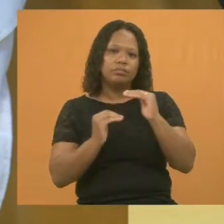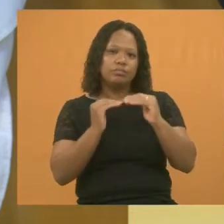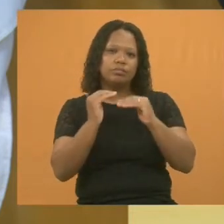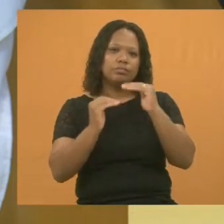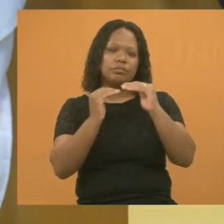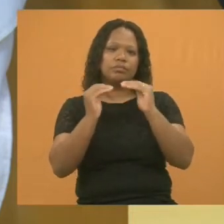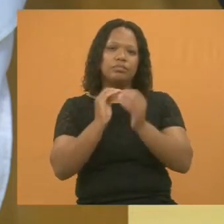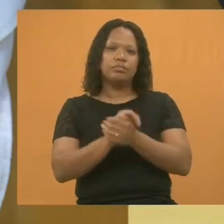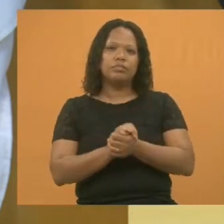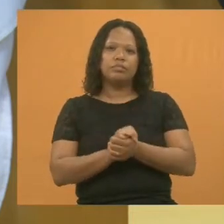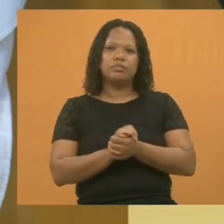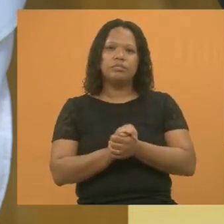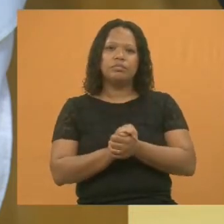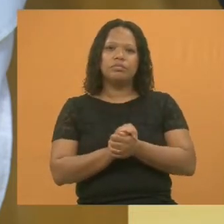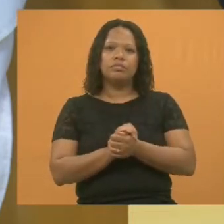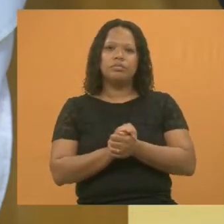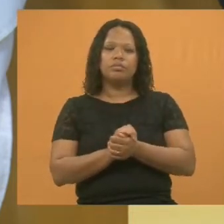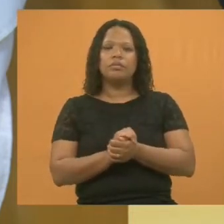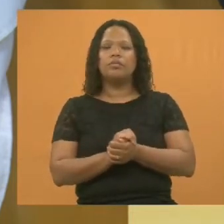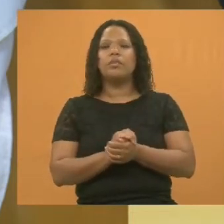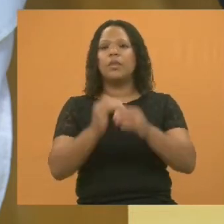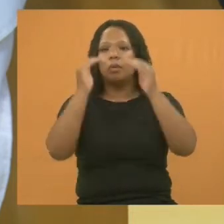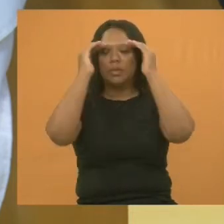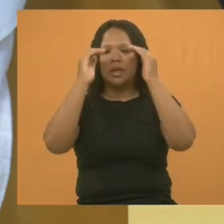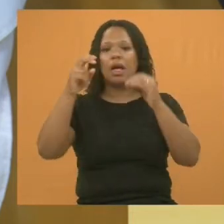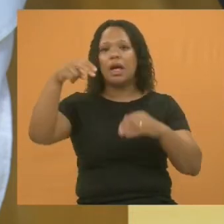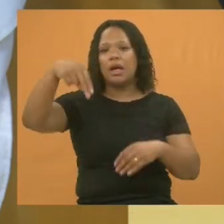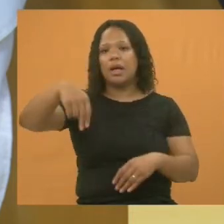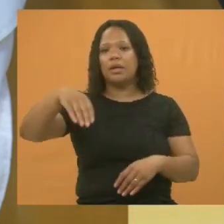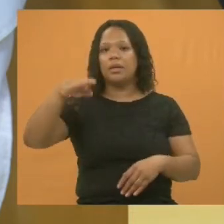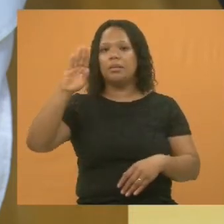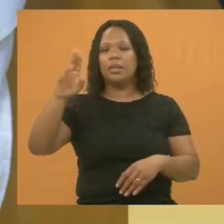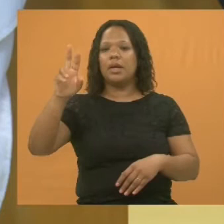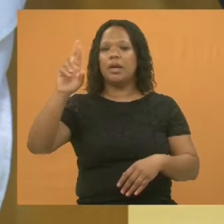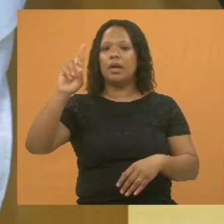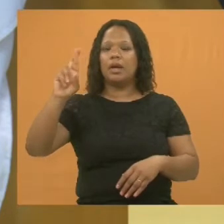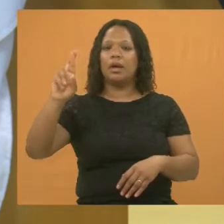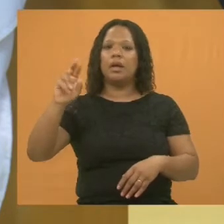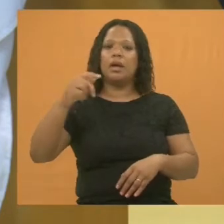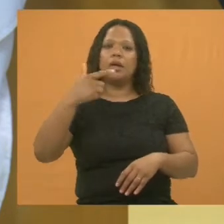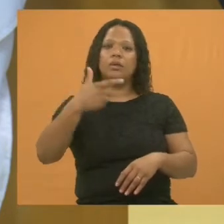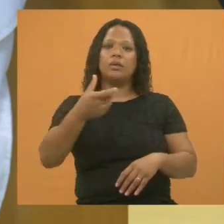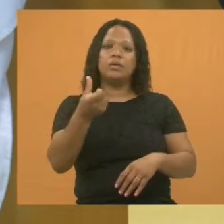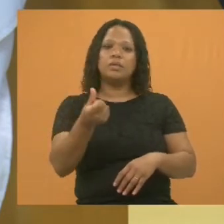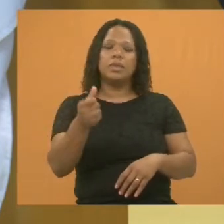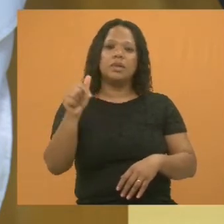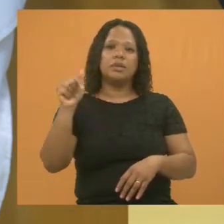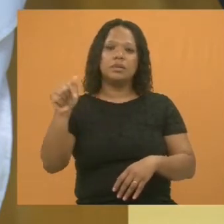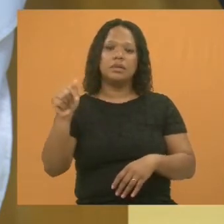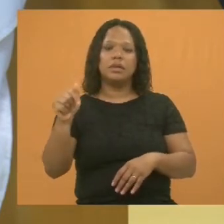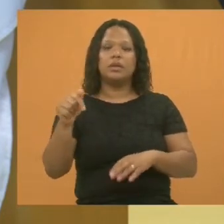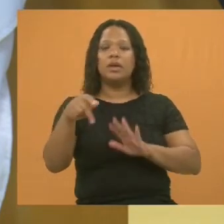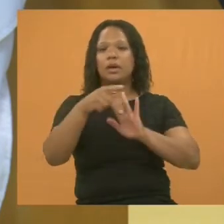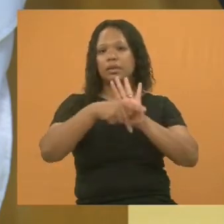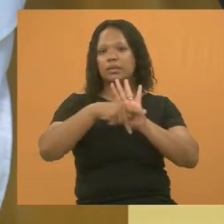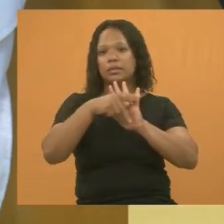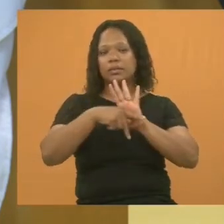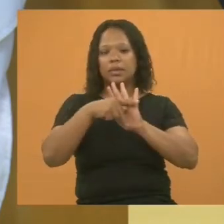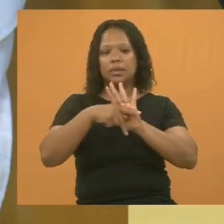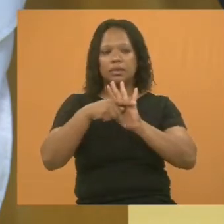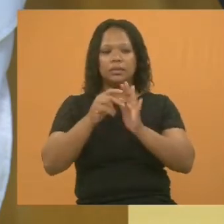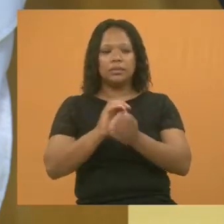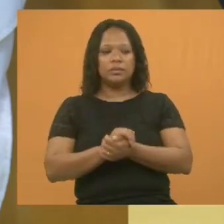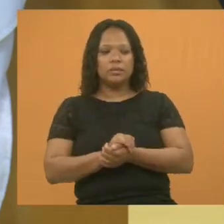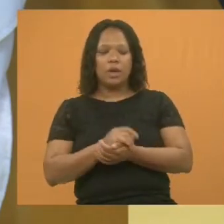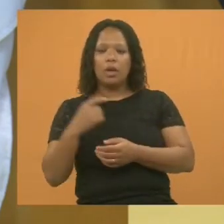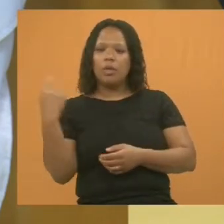dos termos da NBR 12.267. Esse plano diretor, como nós, seres